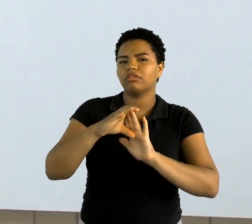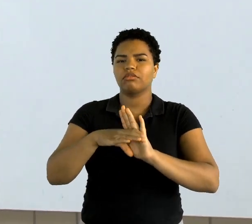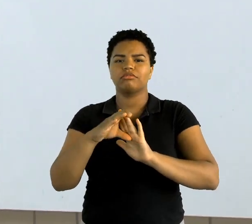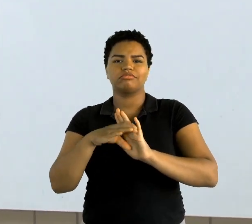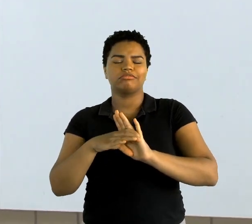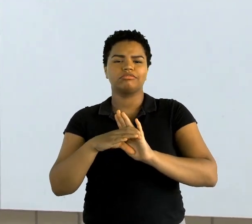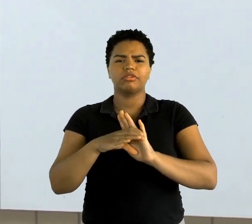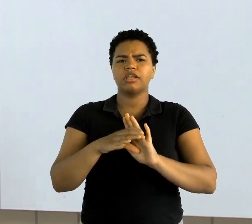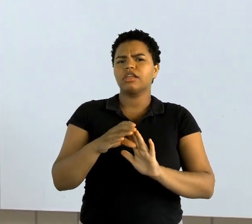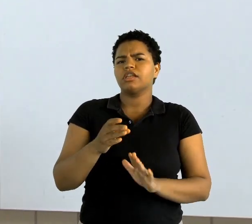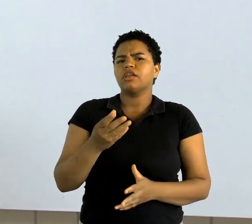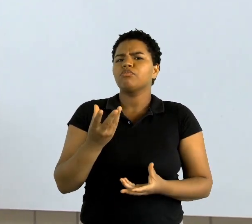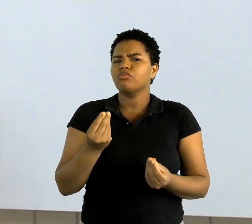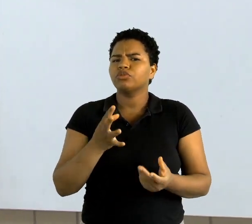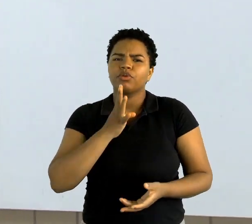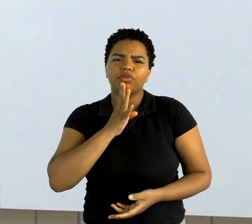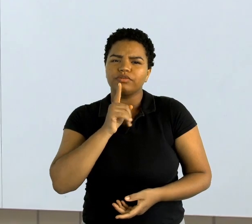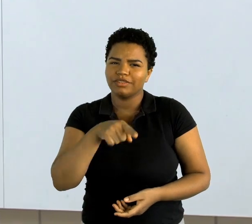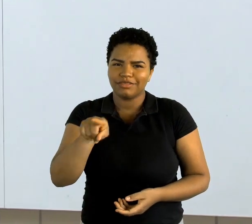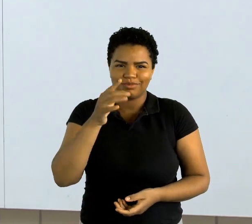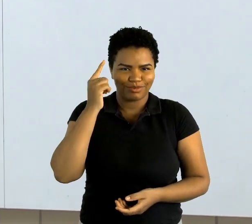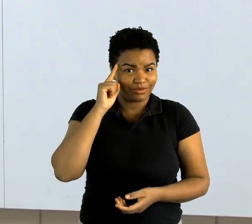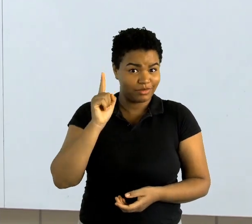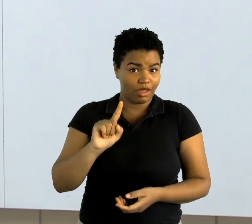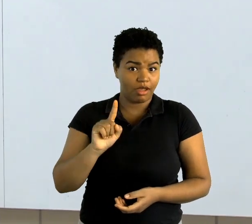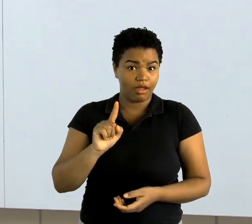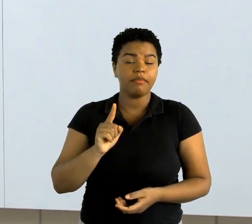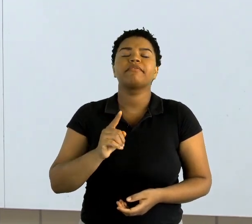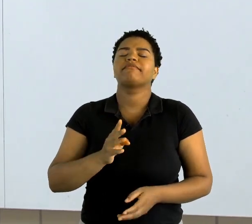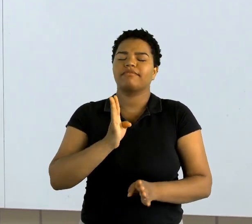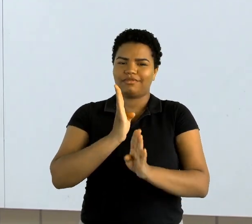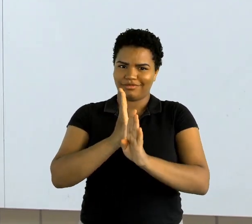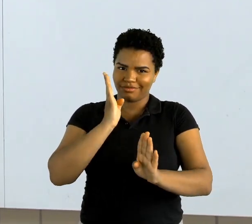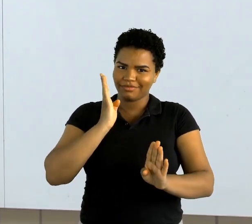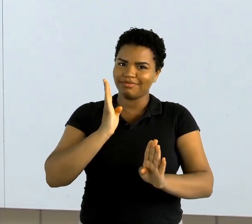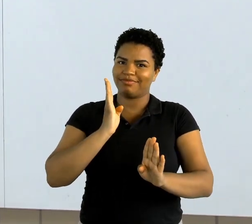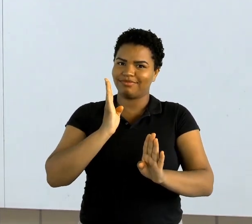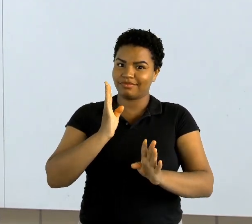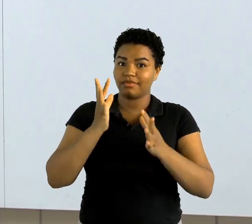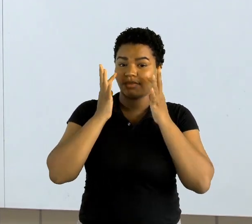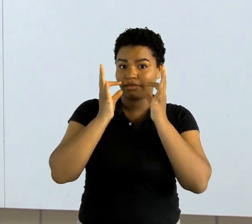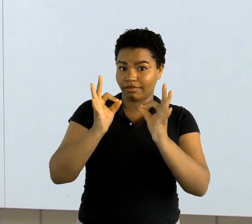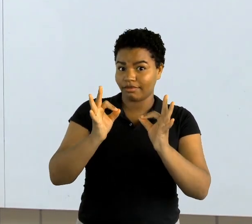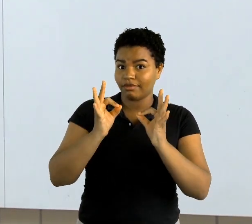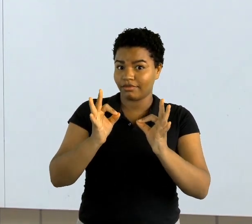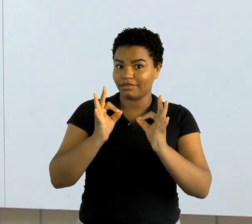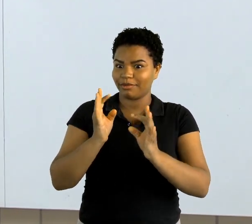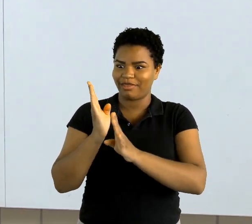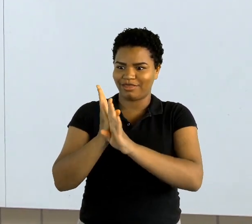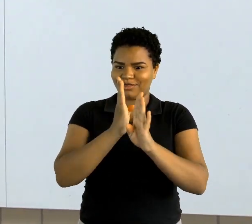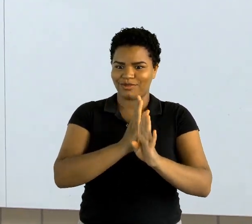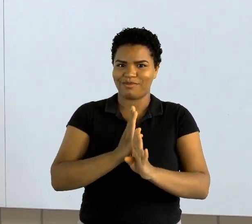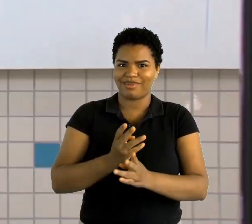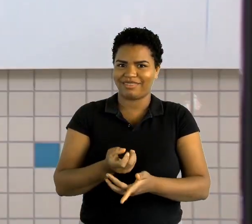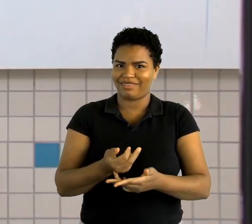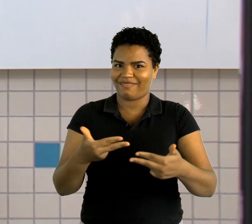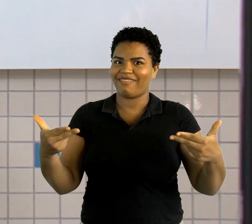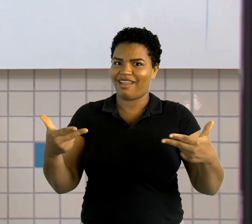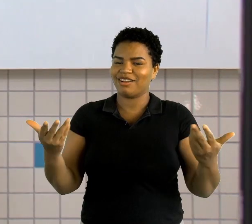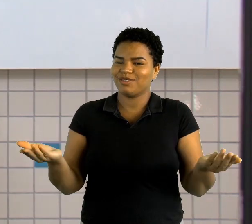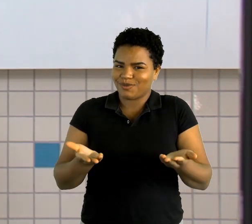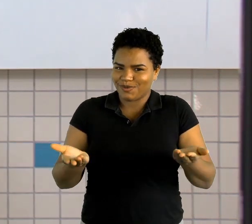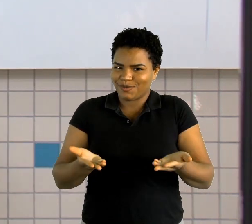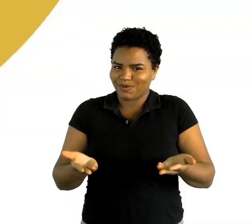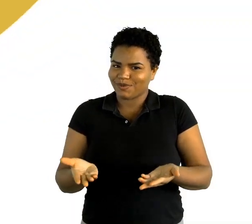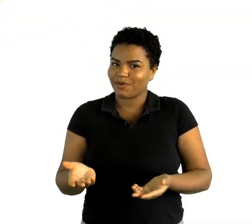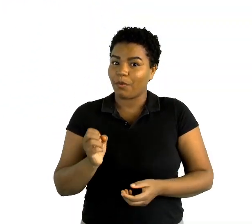no dia a dia que vocês não sabem e vão descobrir. Fique atento aí, muitas descobertas hoje, ok? Vamos